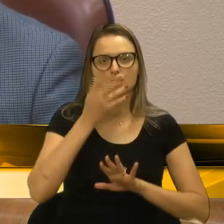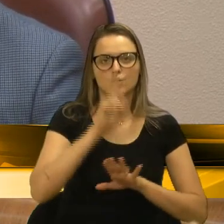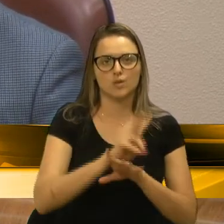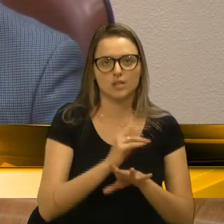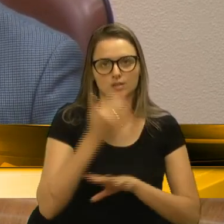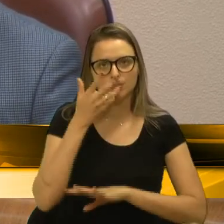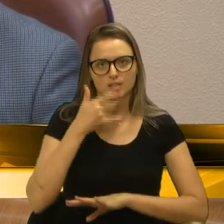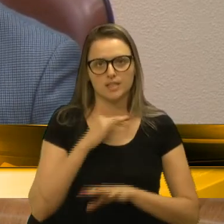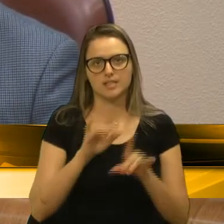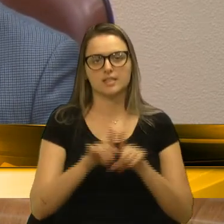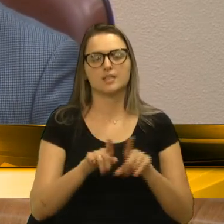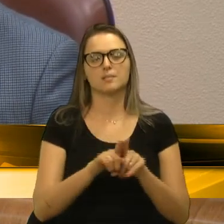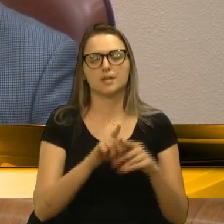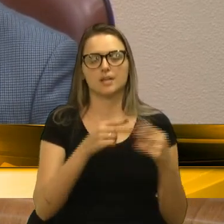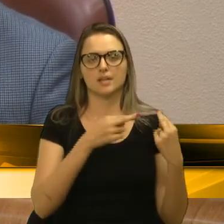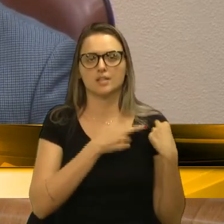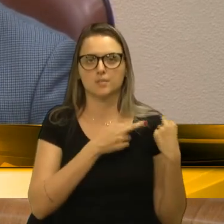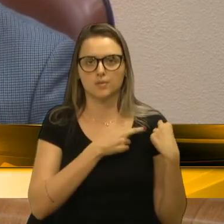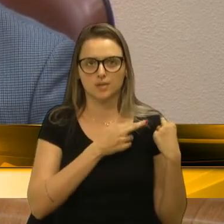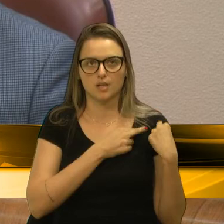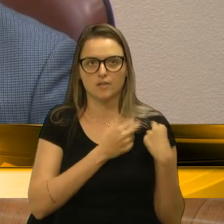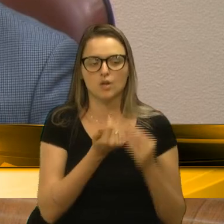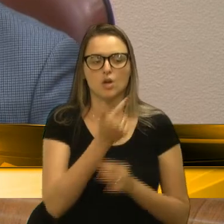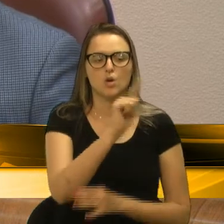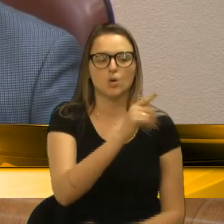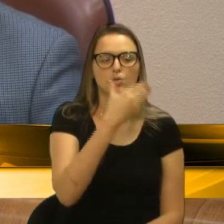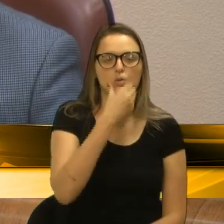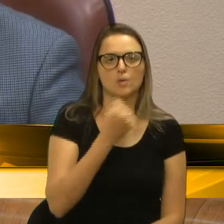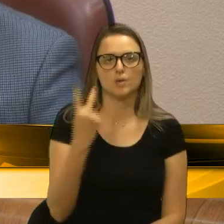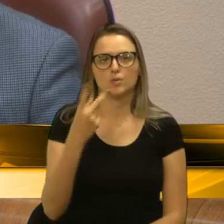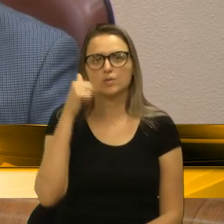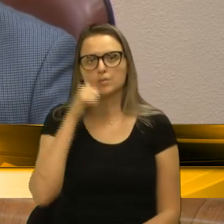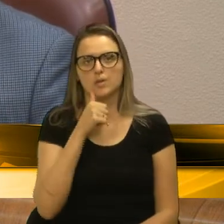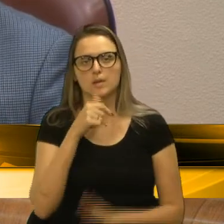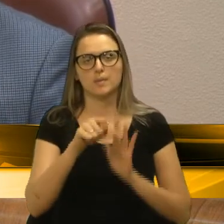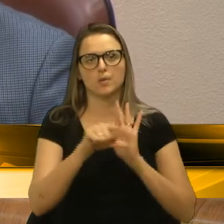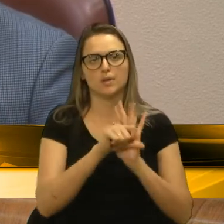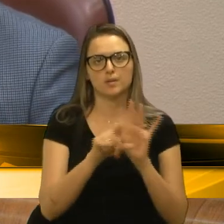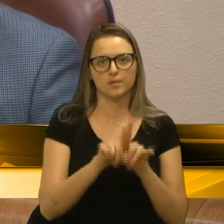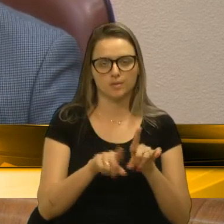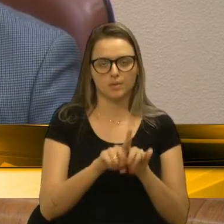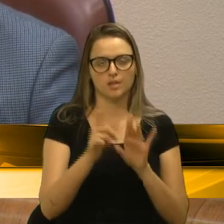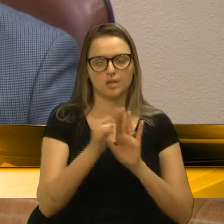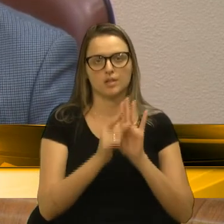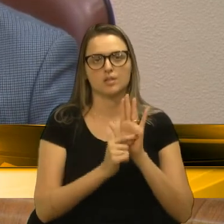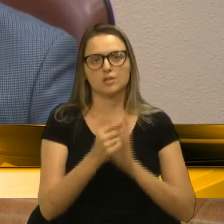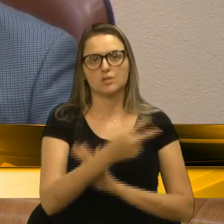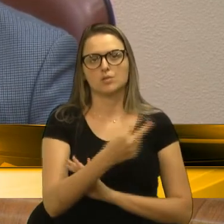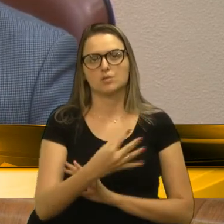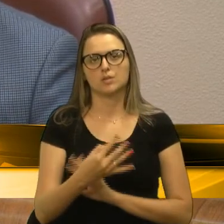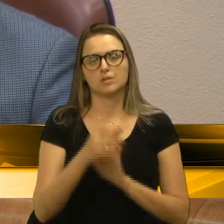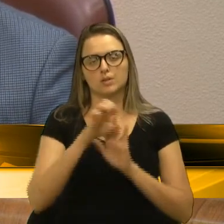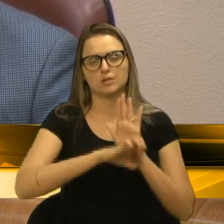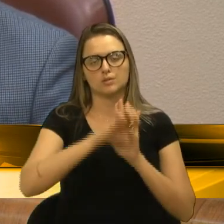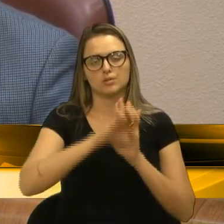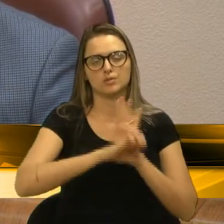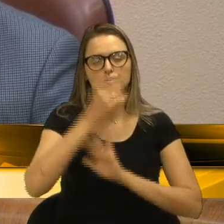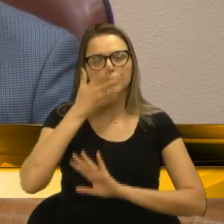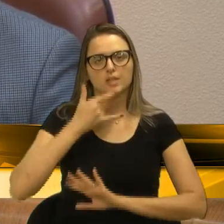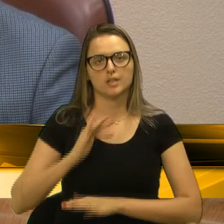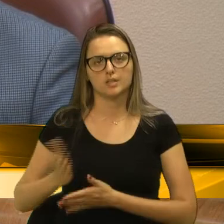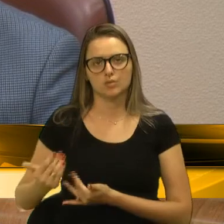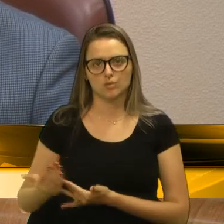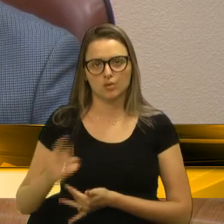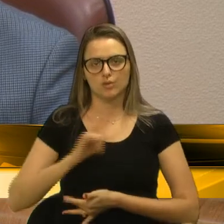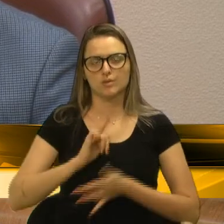Adolescente também responsabiliza outro homem e 2 mulheres pelo mesmo crime. O indiciamento é pelo artigo 244 do Estatuto da Criança e Adolescente.